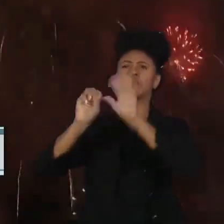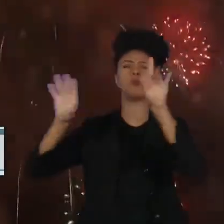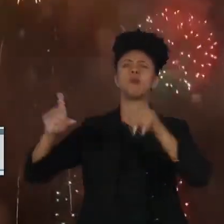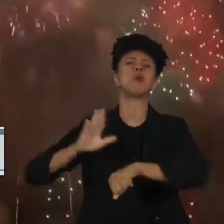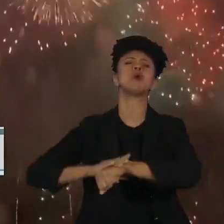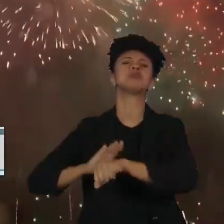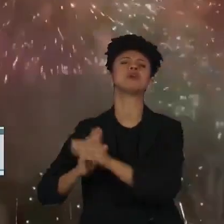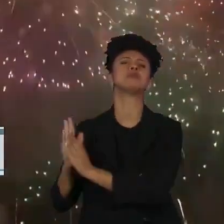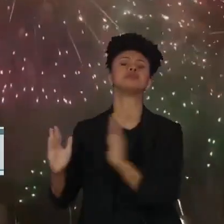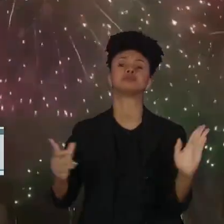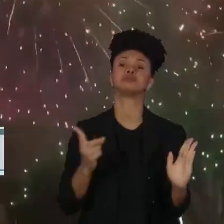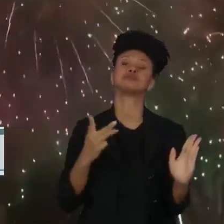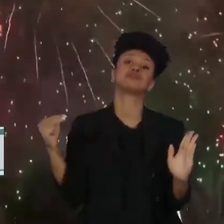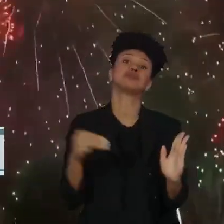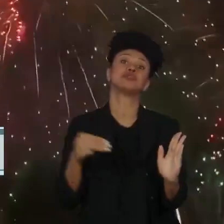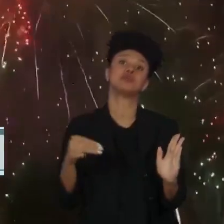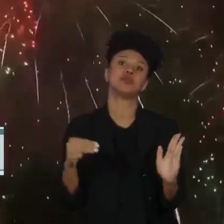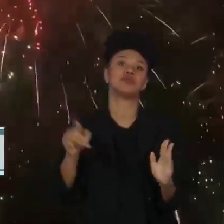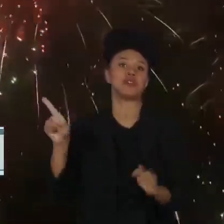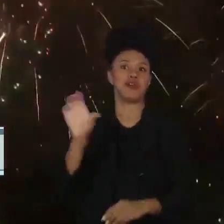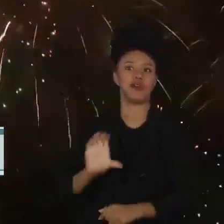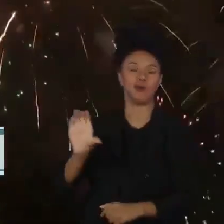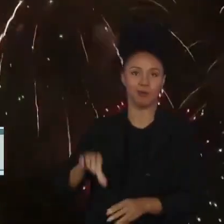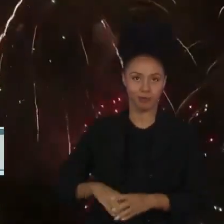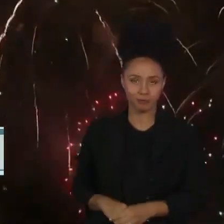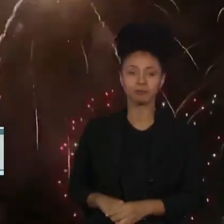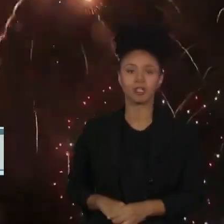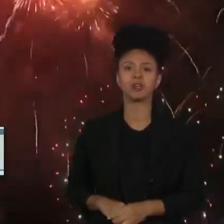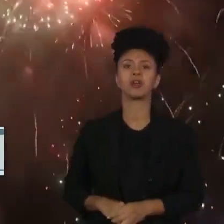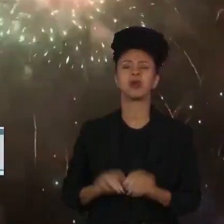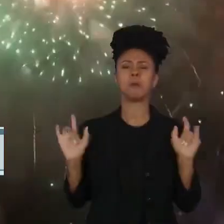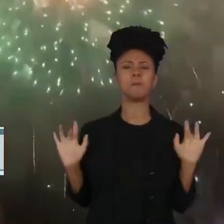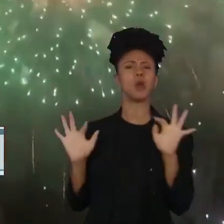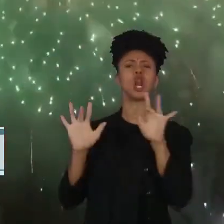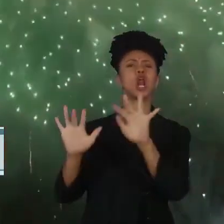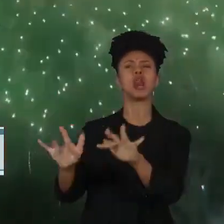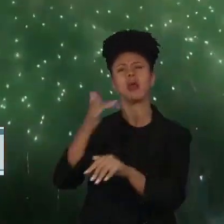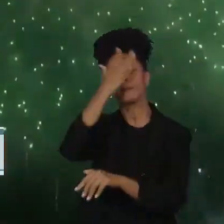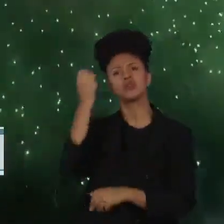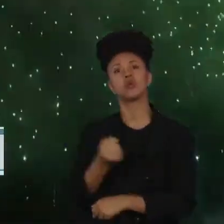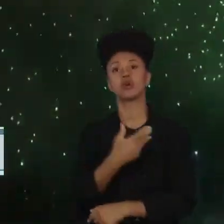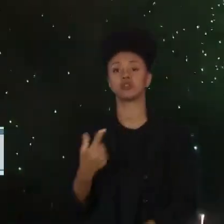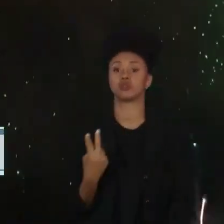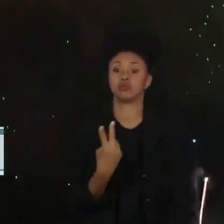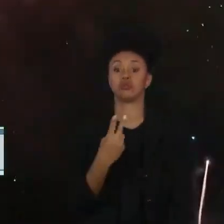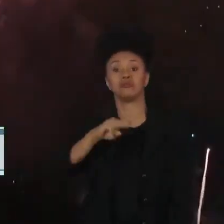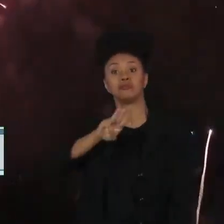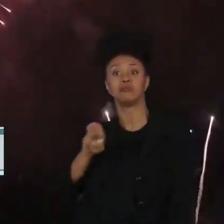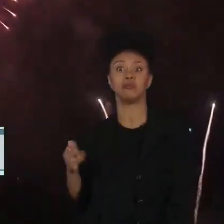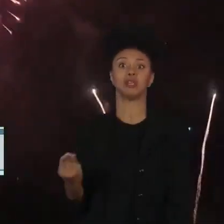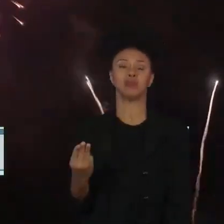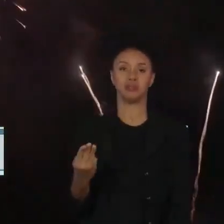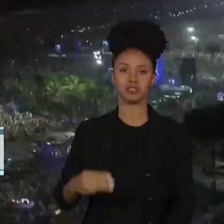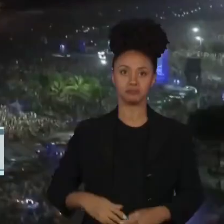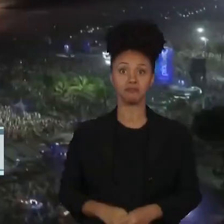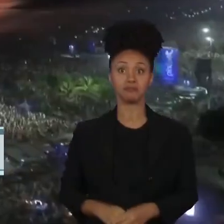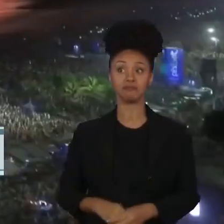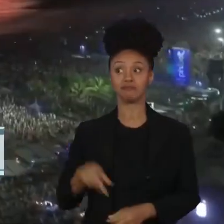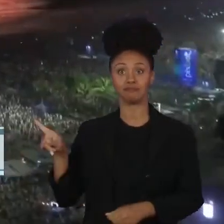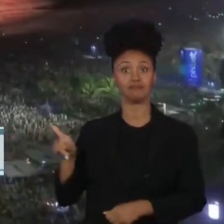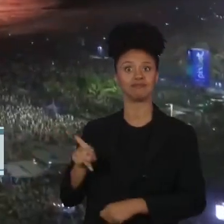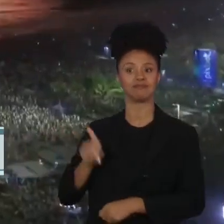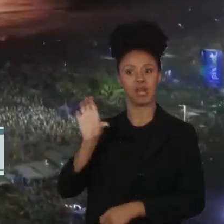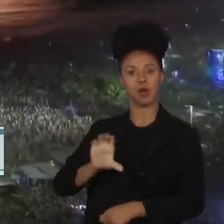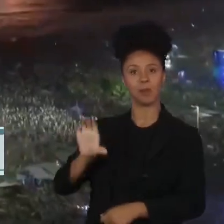12 minutos em Copacabana, com um público estimado de 2 milhões de pessoas. A capital fluminense teve